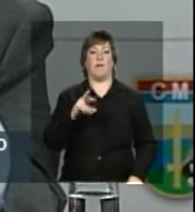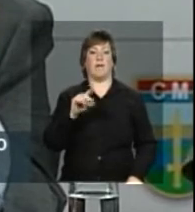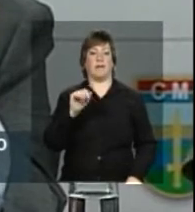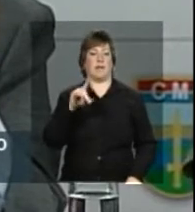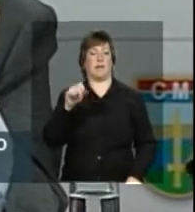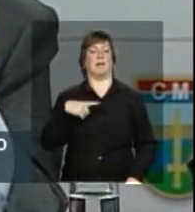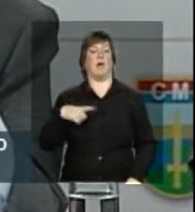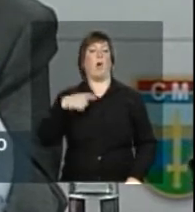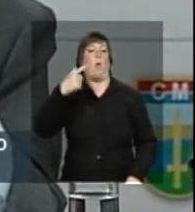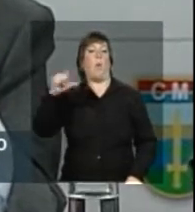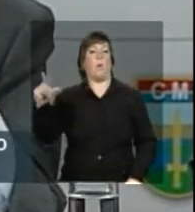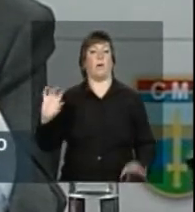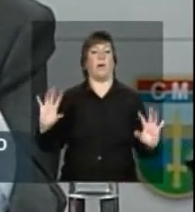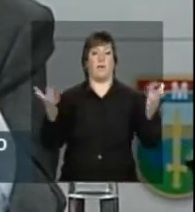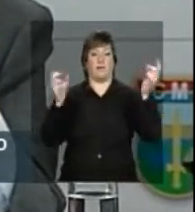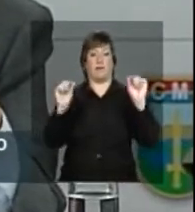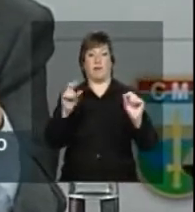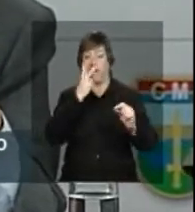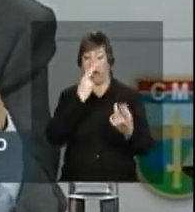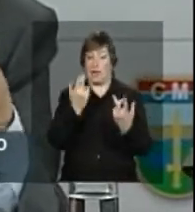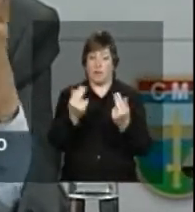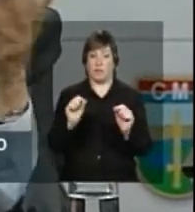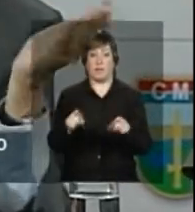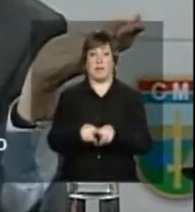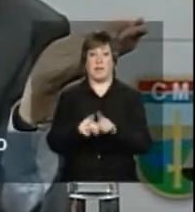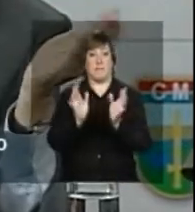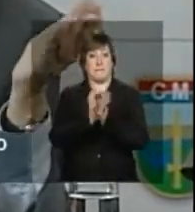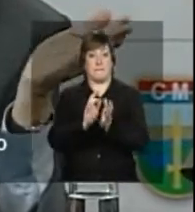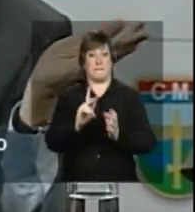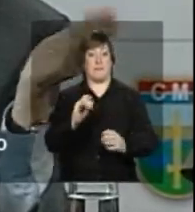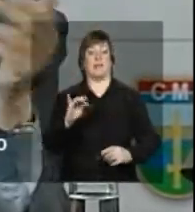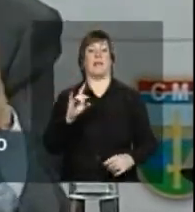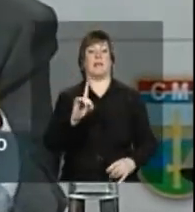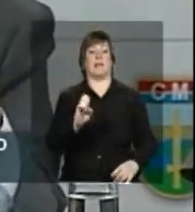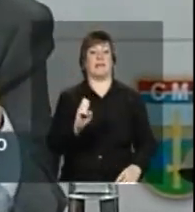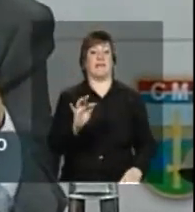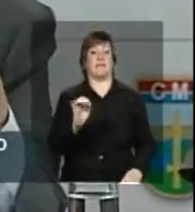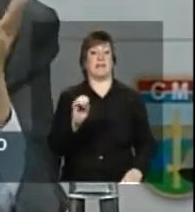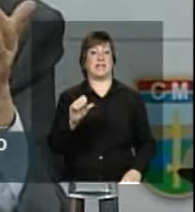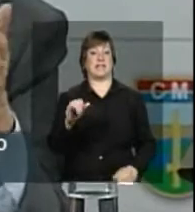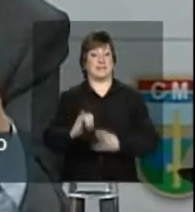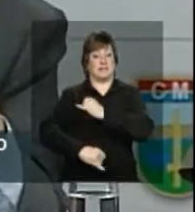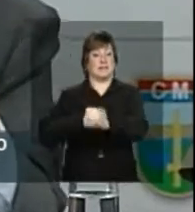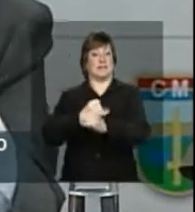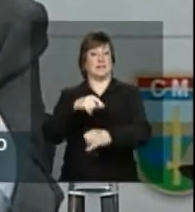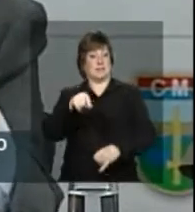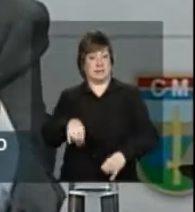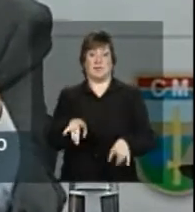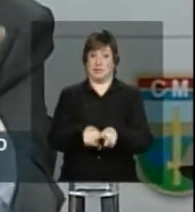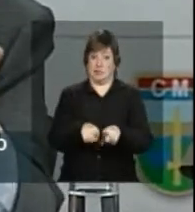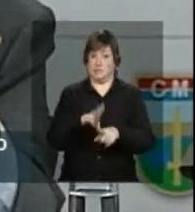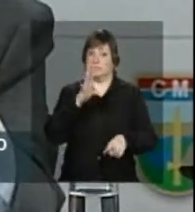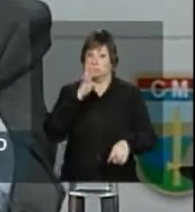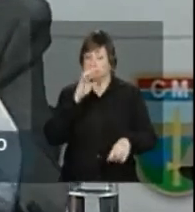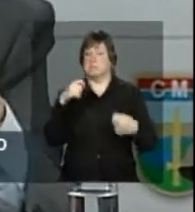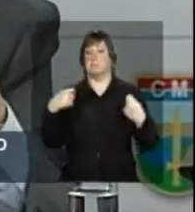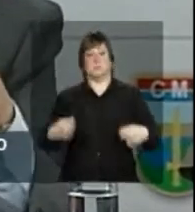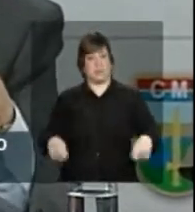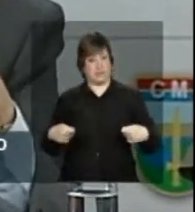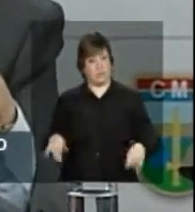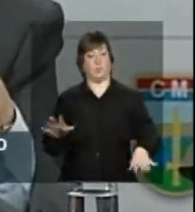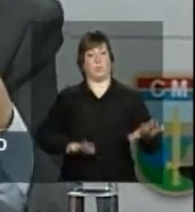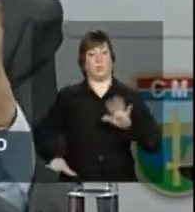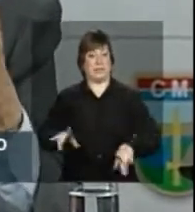a outros eventos semelhantes, que é a parte toda de defesa cibernética também. Essa é uma ameaça nova, nós temos que lidar com essa